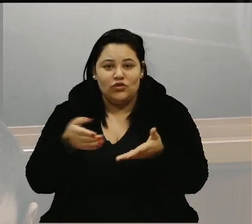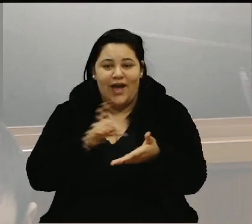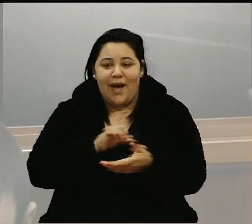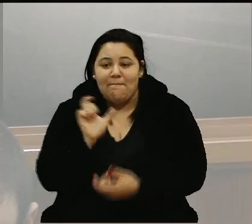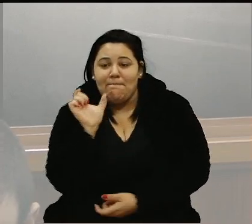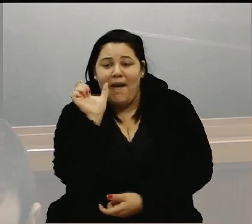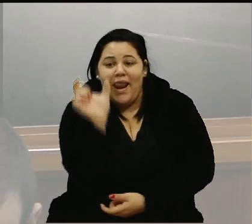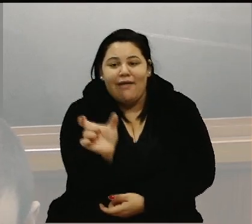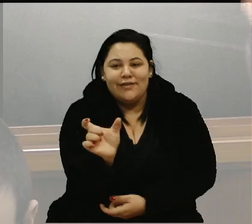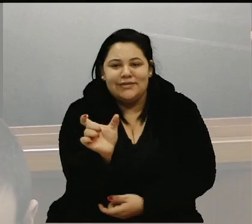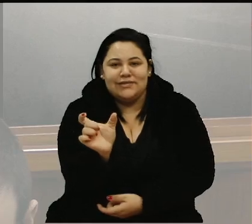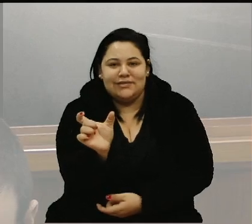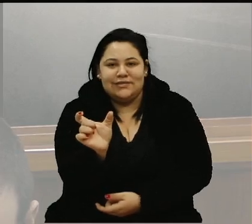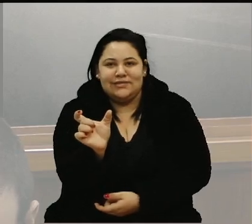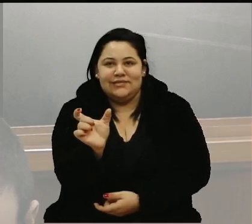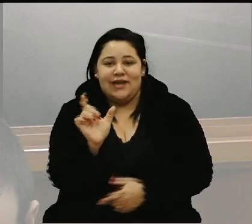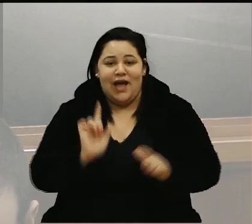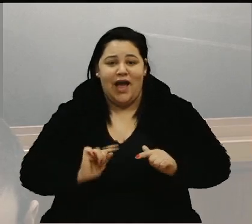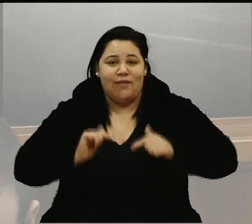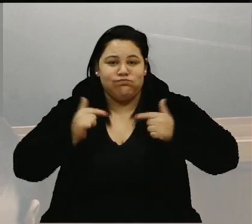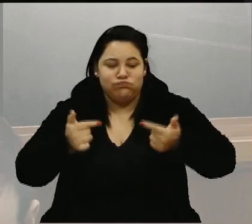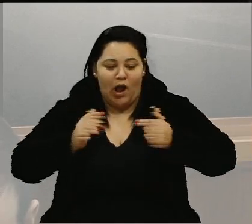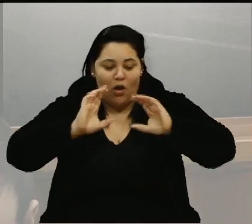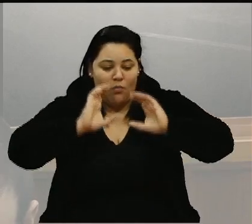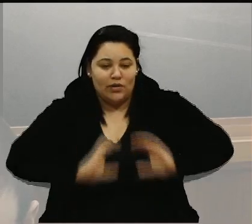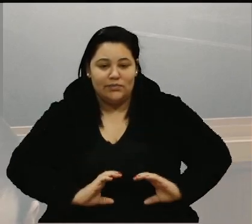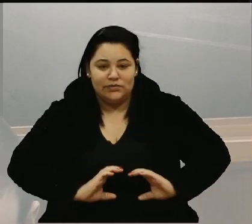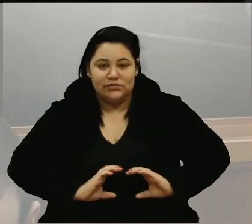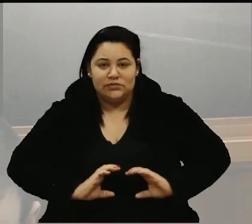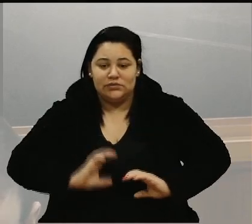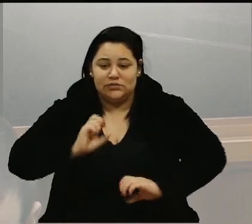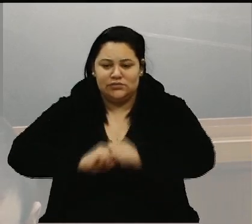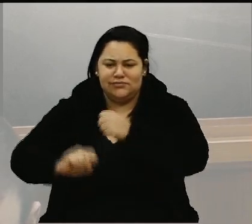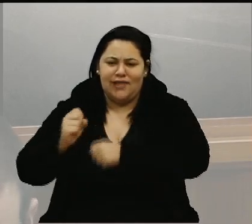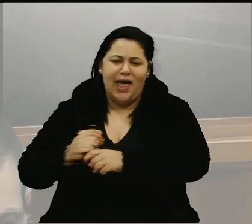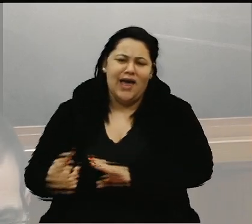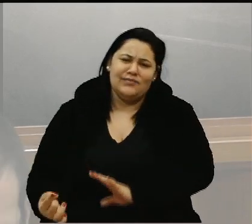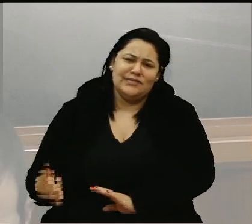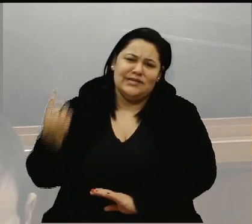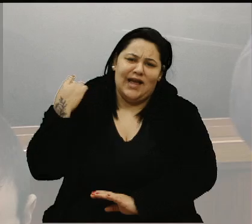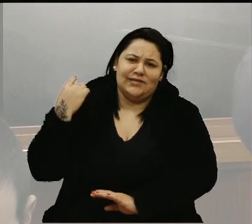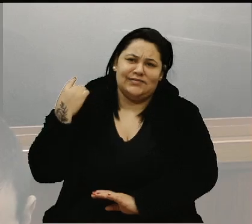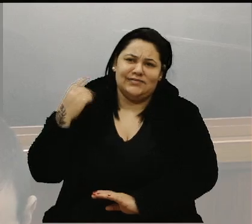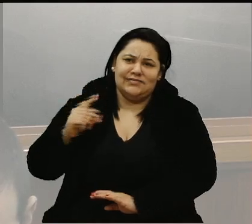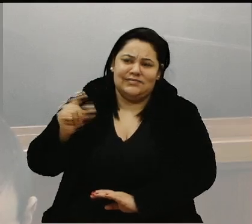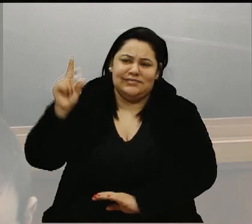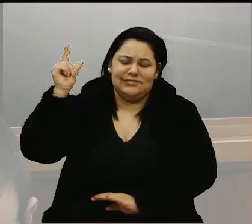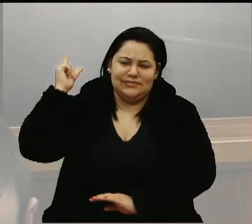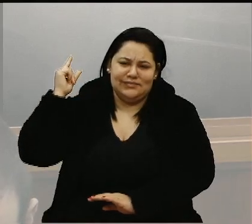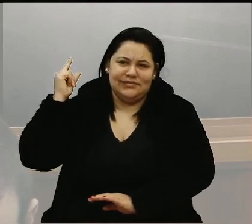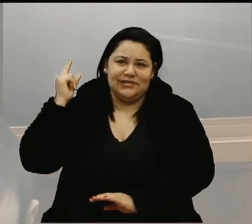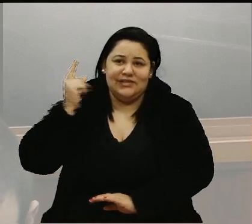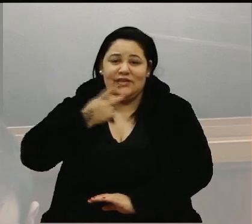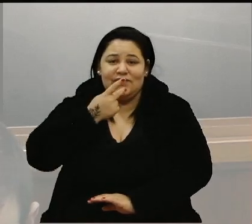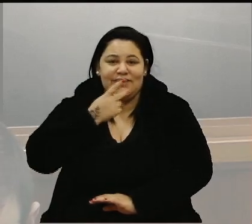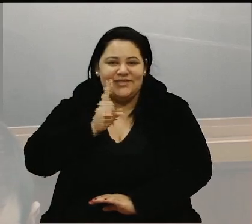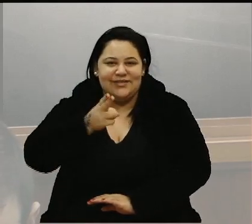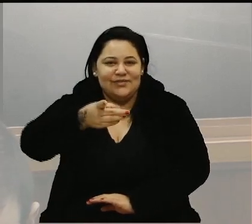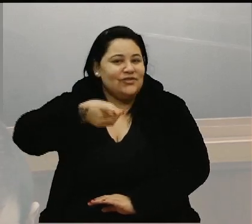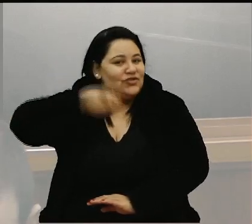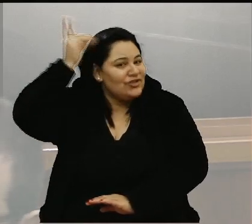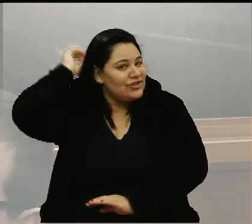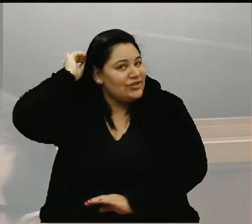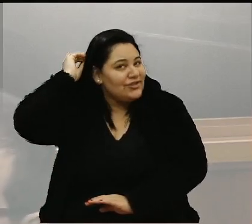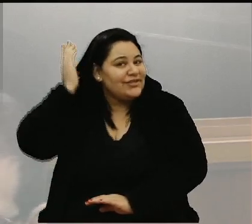a ações, a condutas que no passado eram, eu cito sempre o vereador Lucas Dil, porque acho que é o que